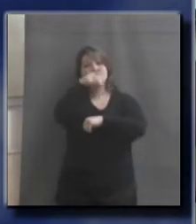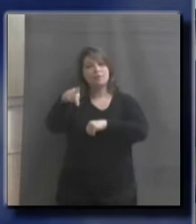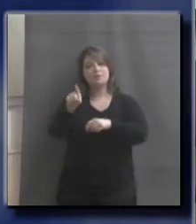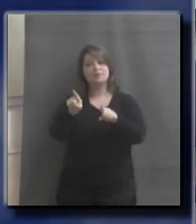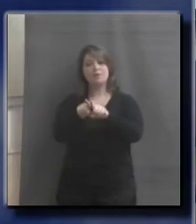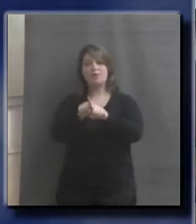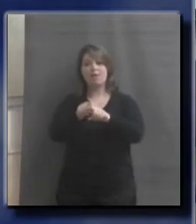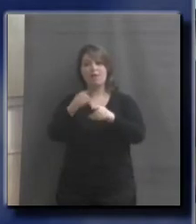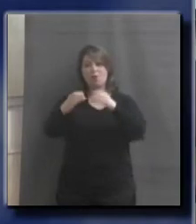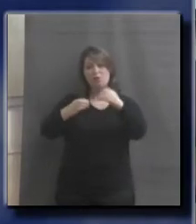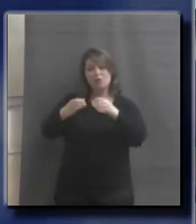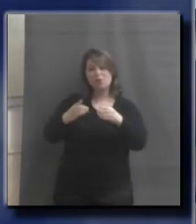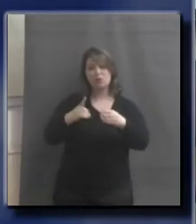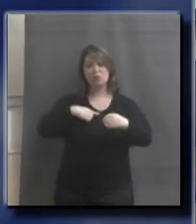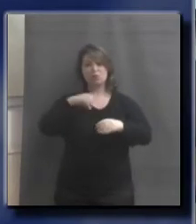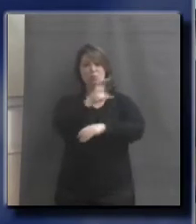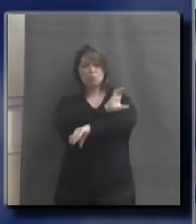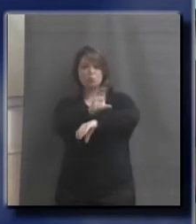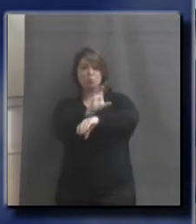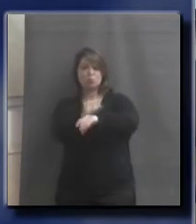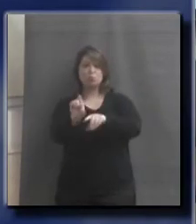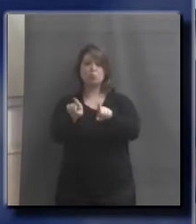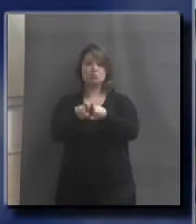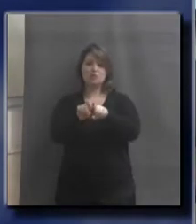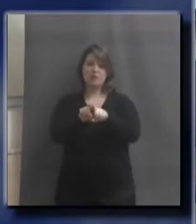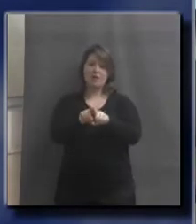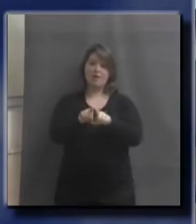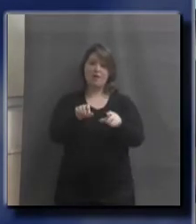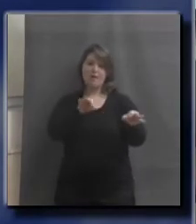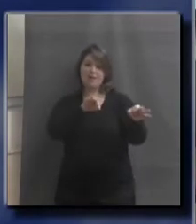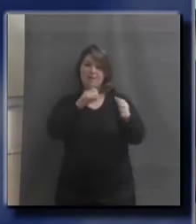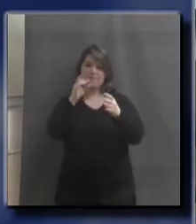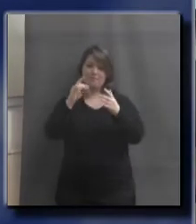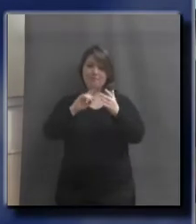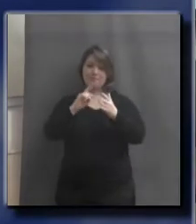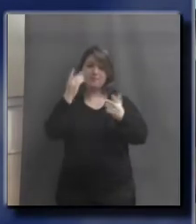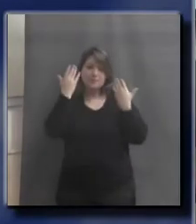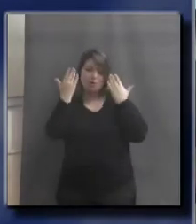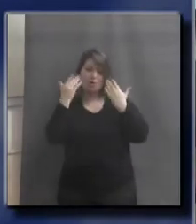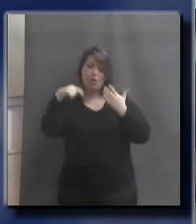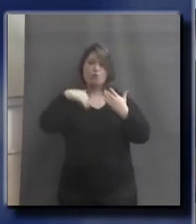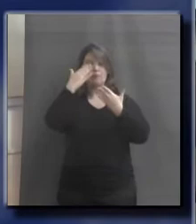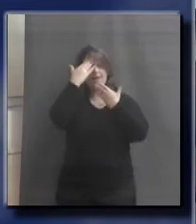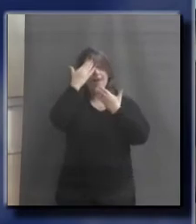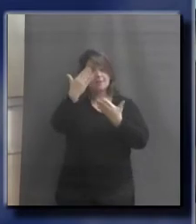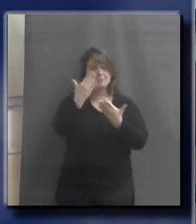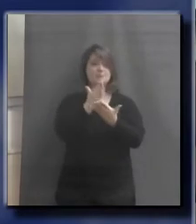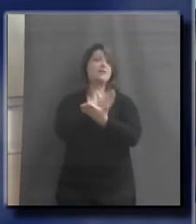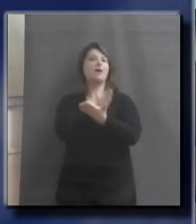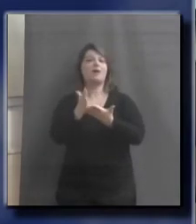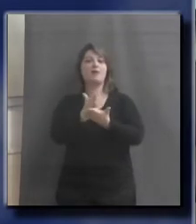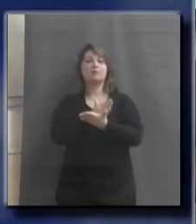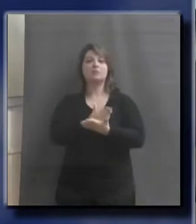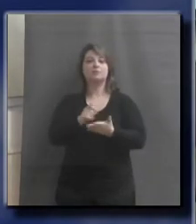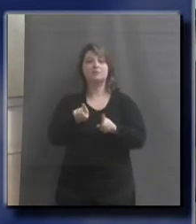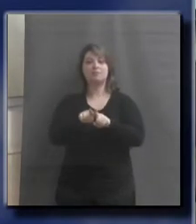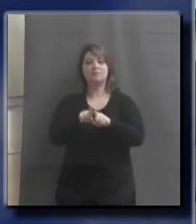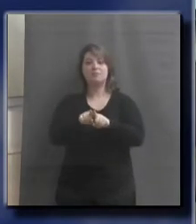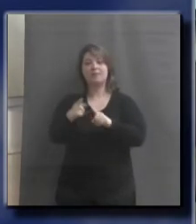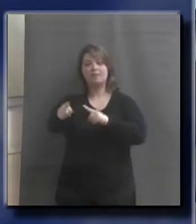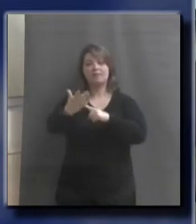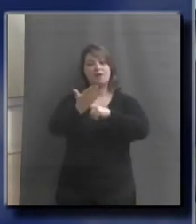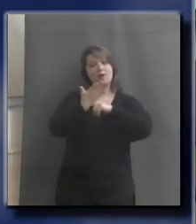também acompanhando, psicólogas nas subsedes. Então, agradecer a presença dessas pessoas e a colaboração que elas vão